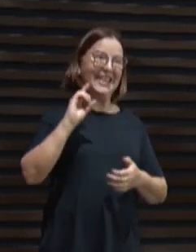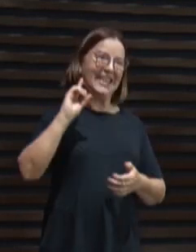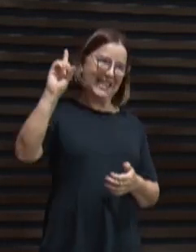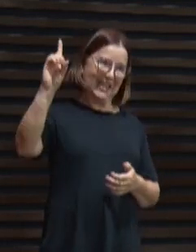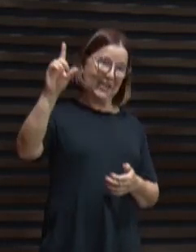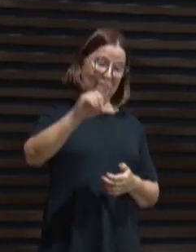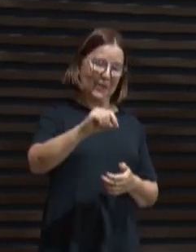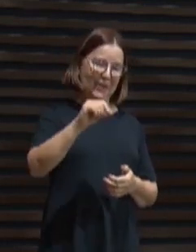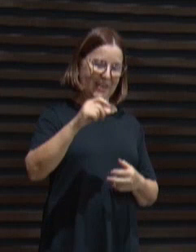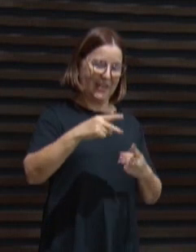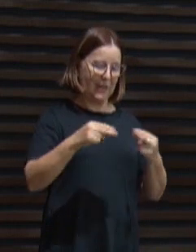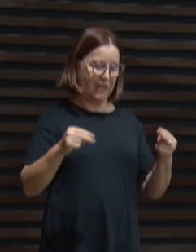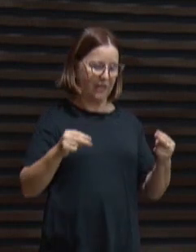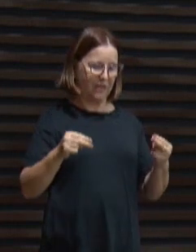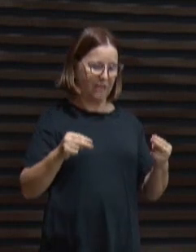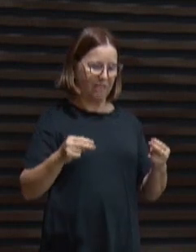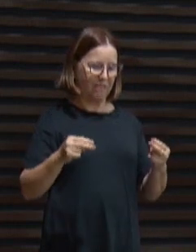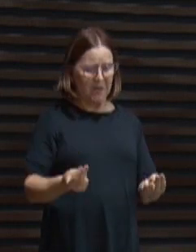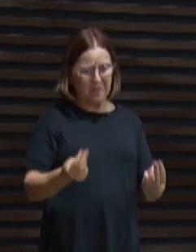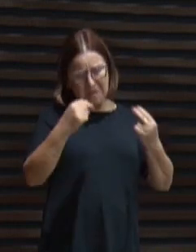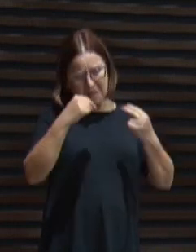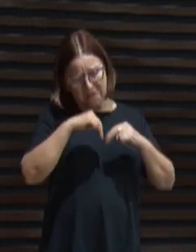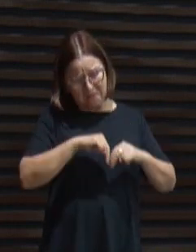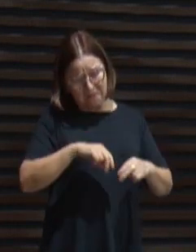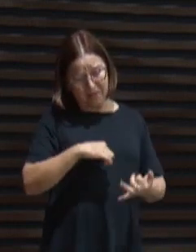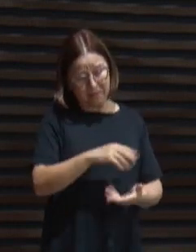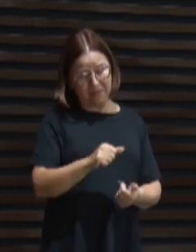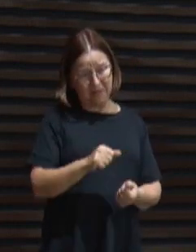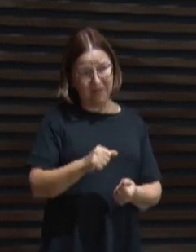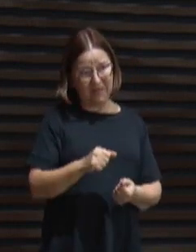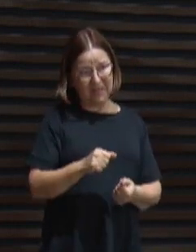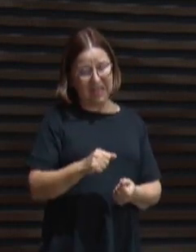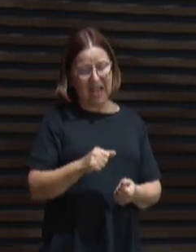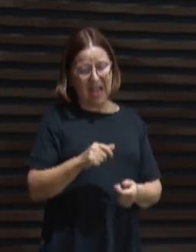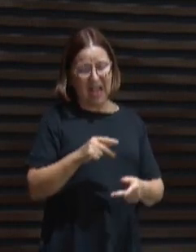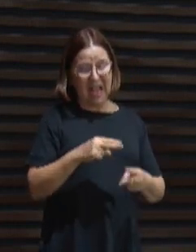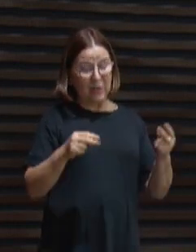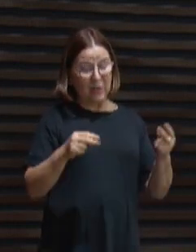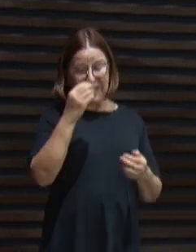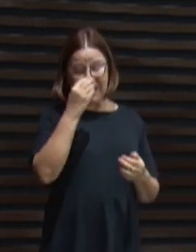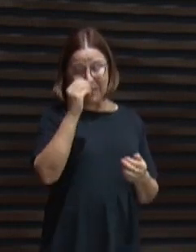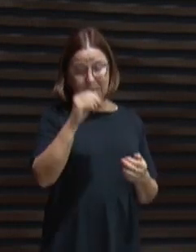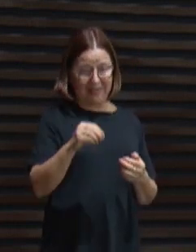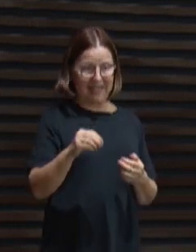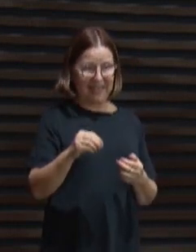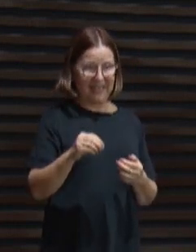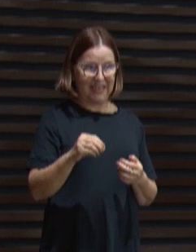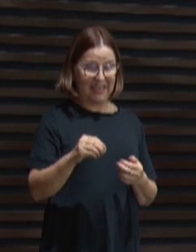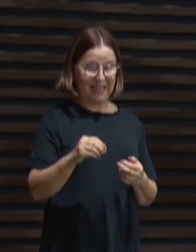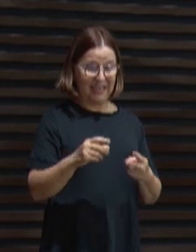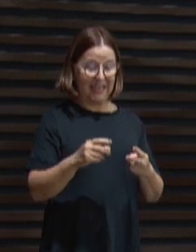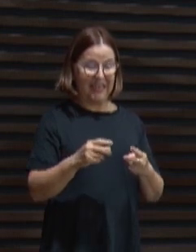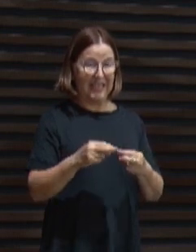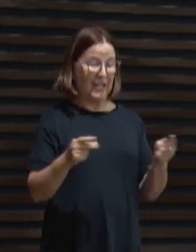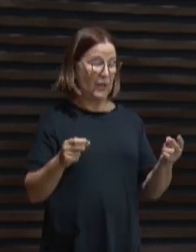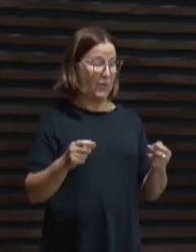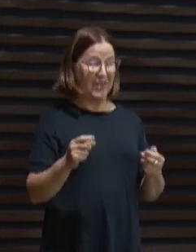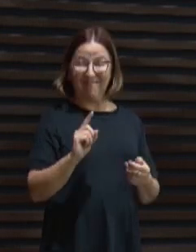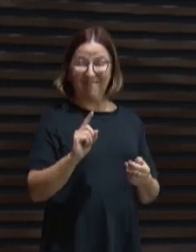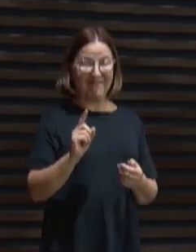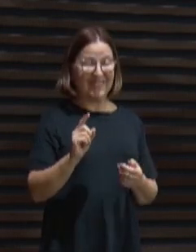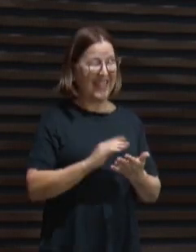Deus escolheu as coisas humildes do mundo e as desprezadas e aquelas que não são, para reduzir